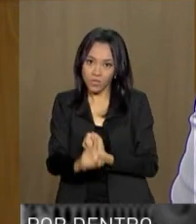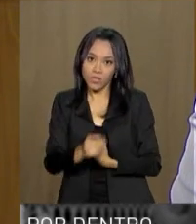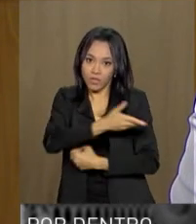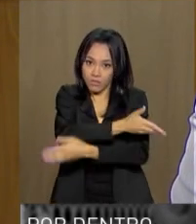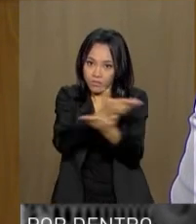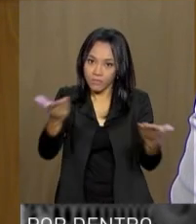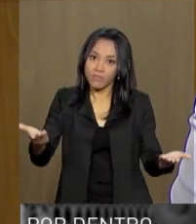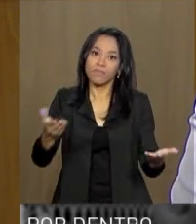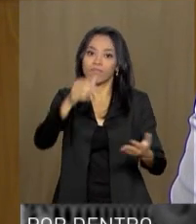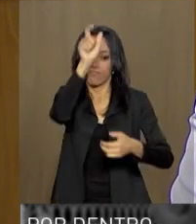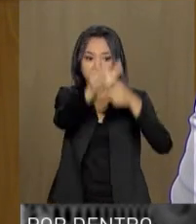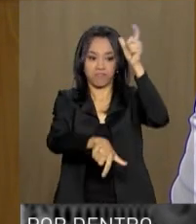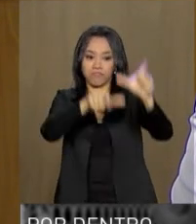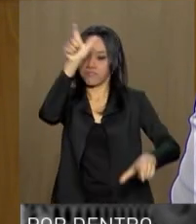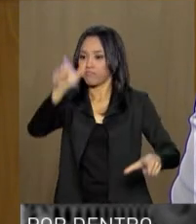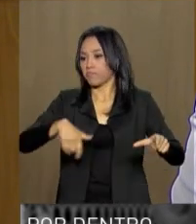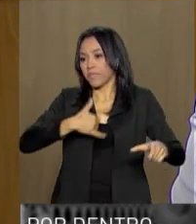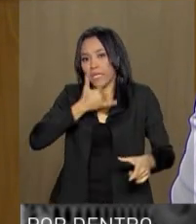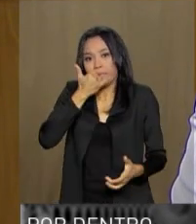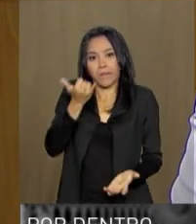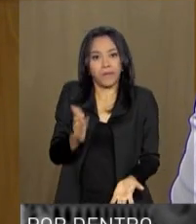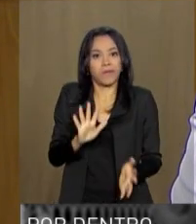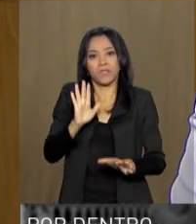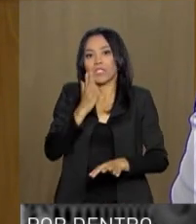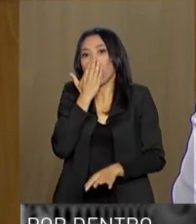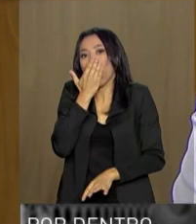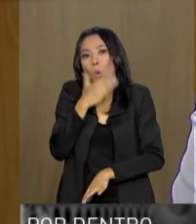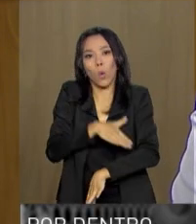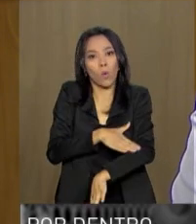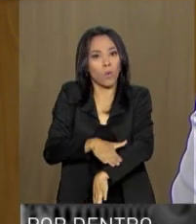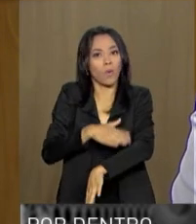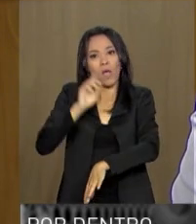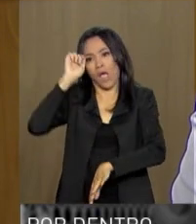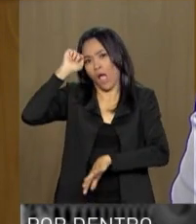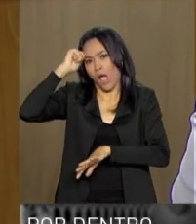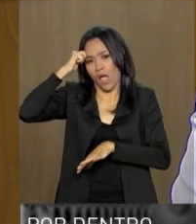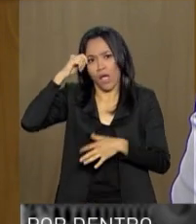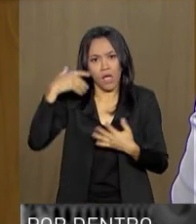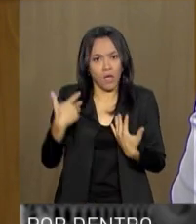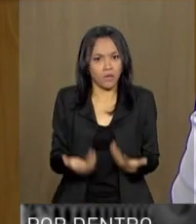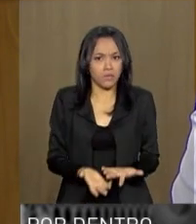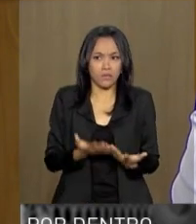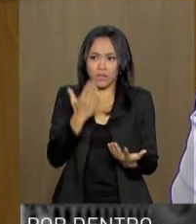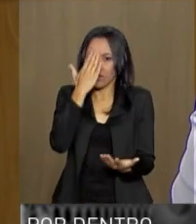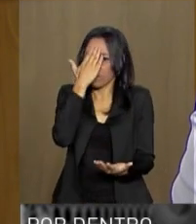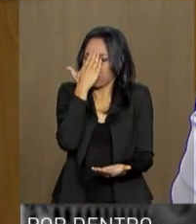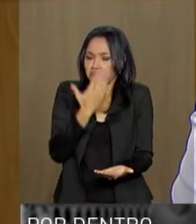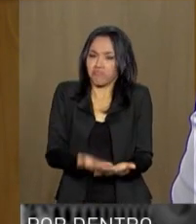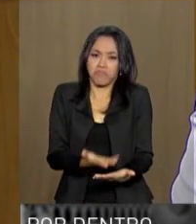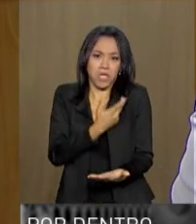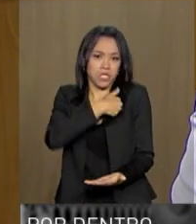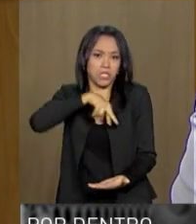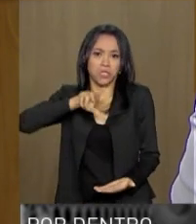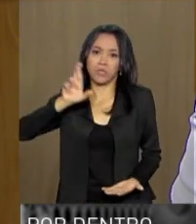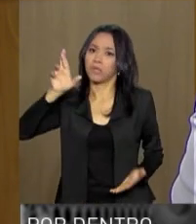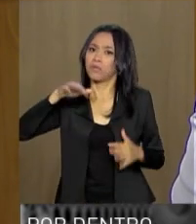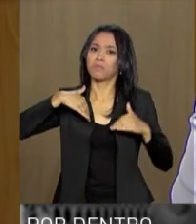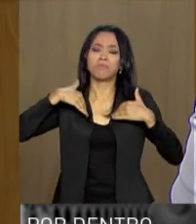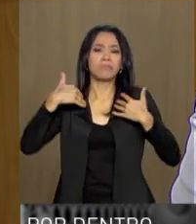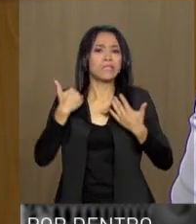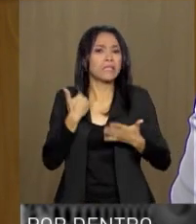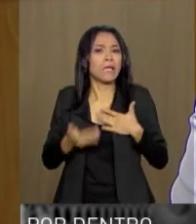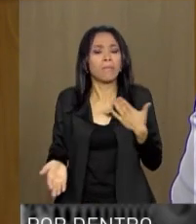independente da sua cor da pele independente da sua raça independente do seu credo independente da sua ocupação